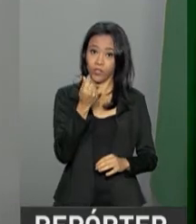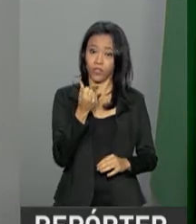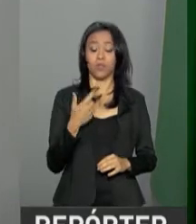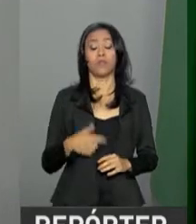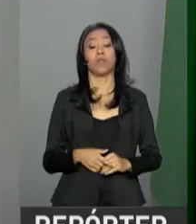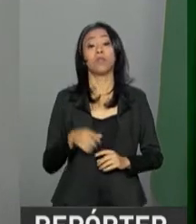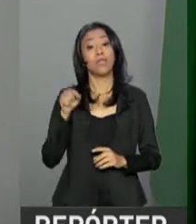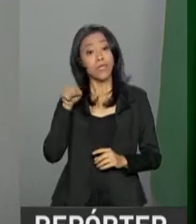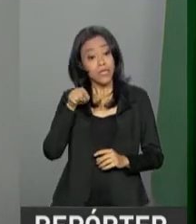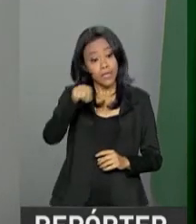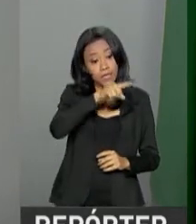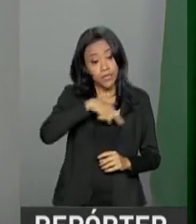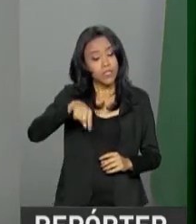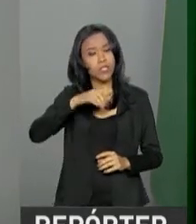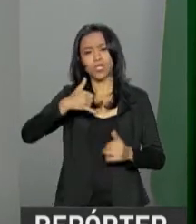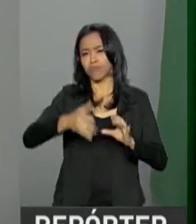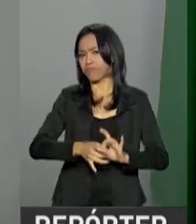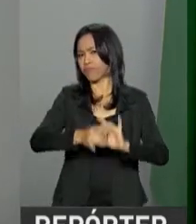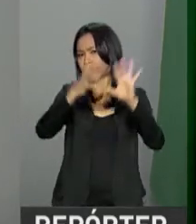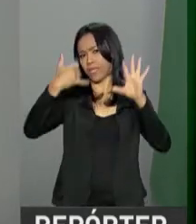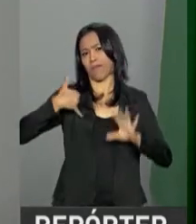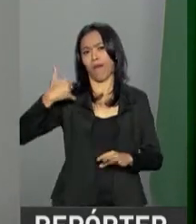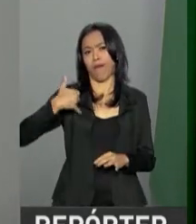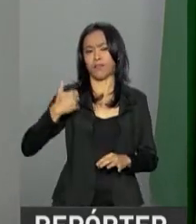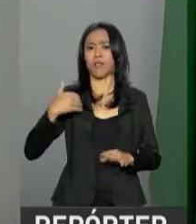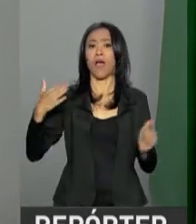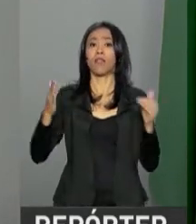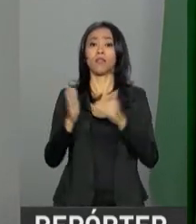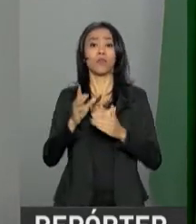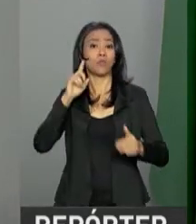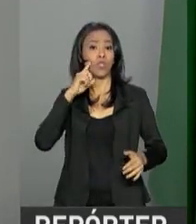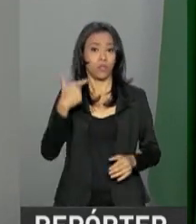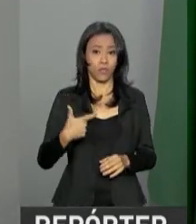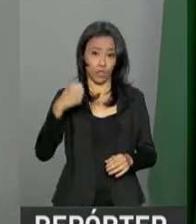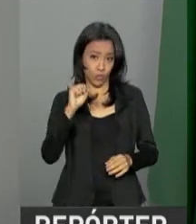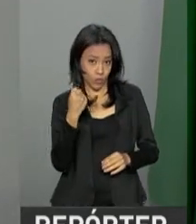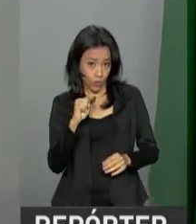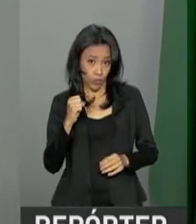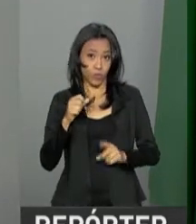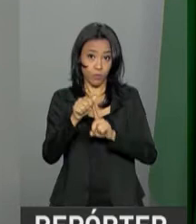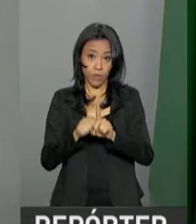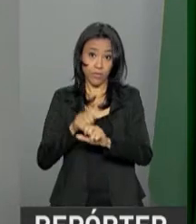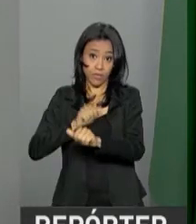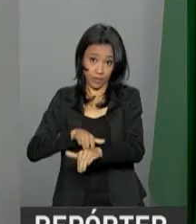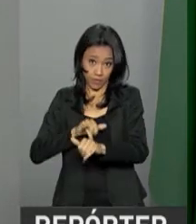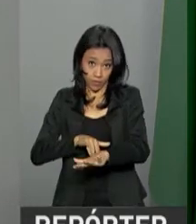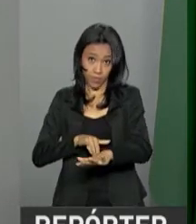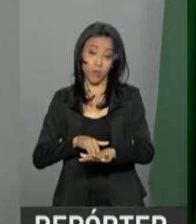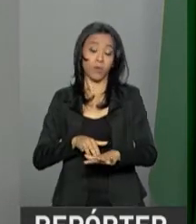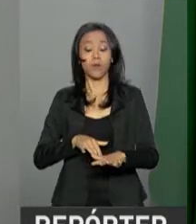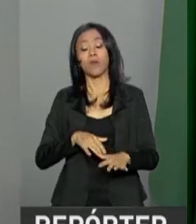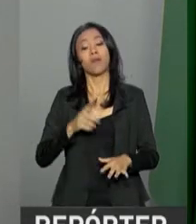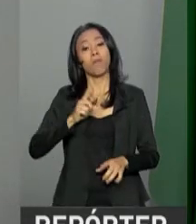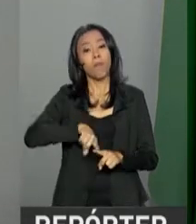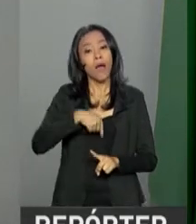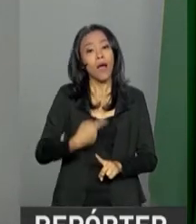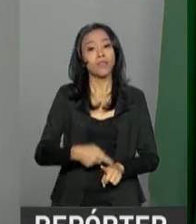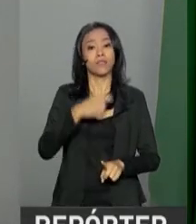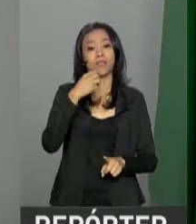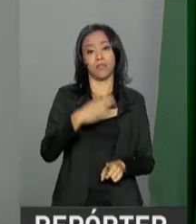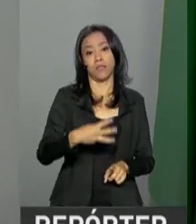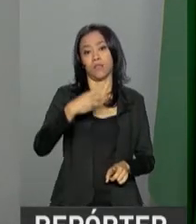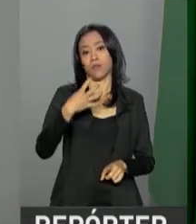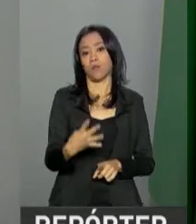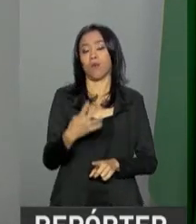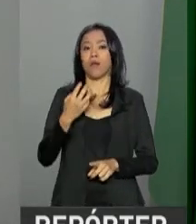que sejam feitos por pessoas de todas as idades até o dia 28 de setembro nós poderemos ter mais 34 bilhões